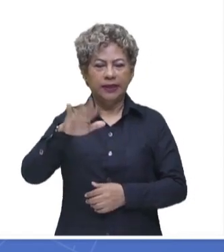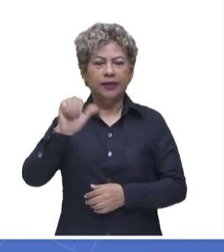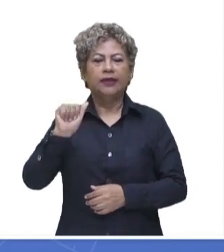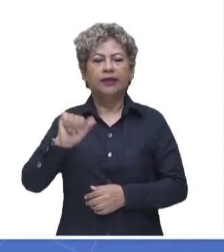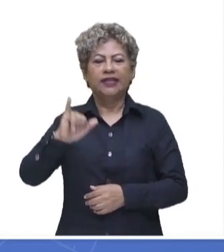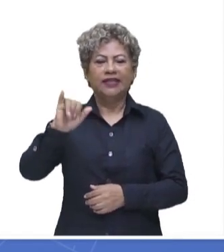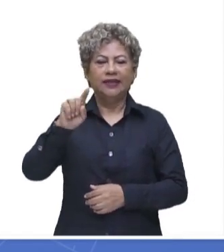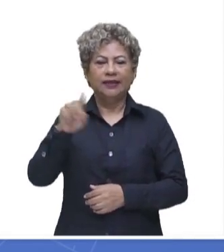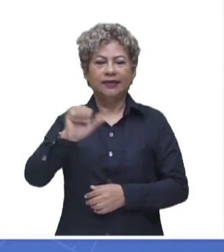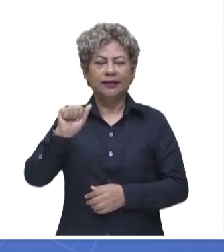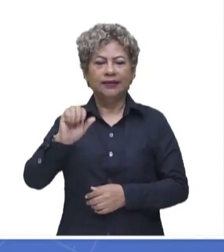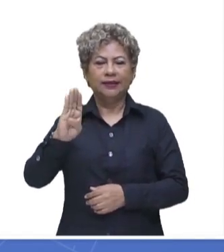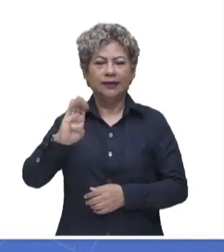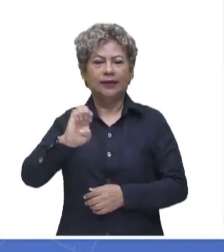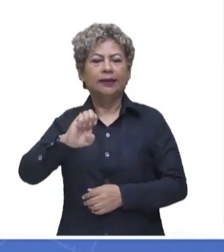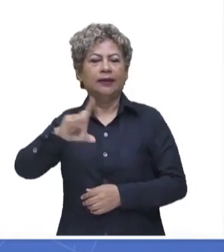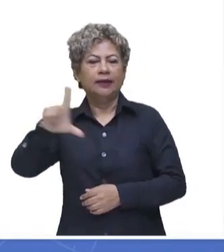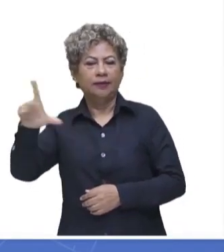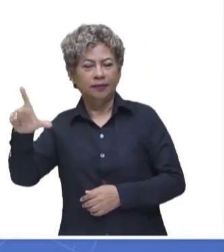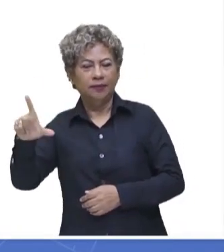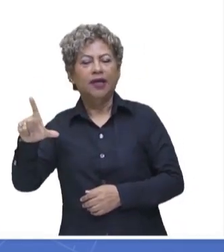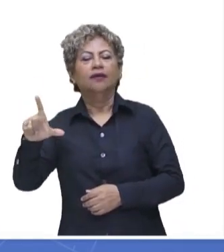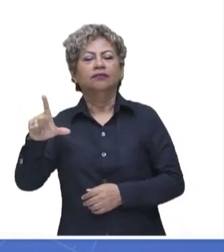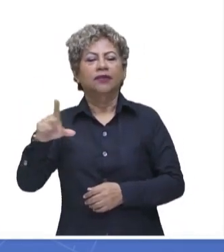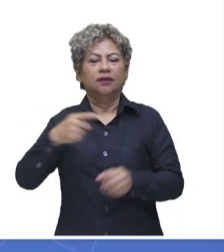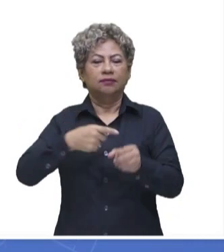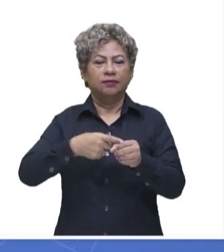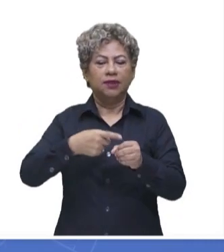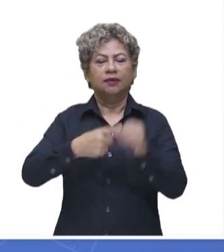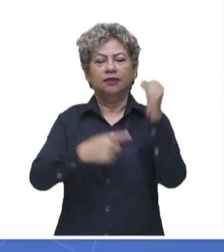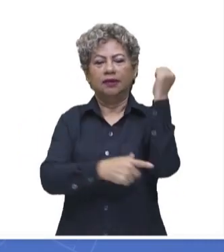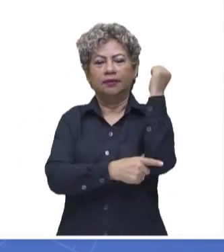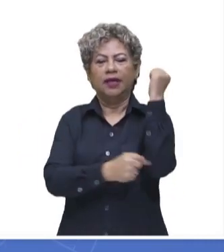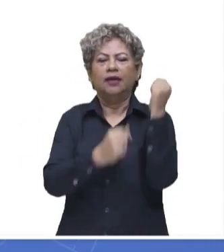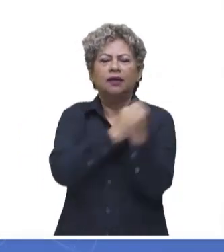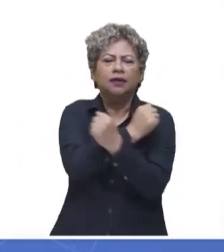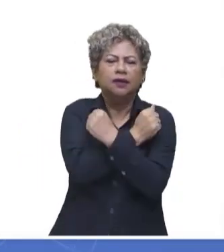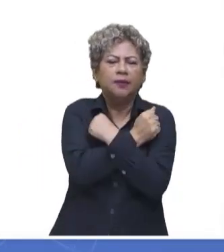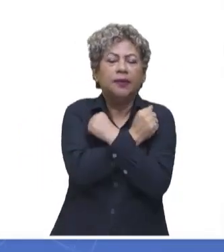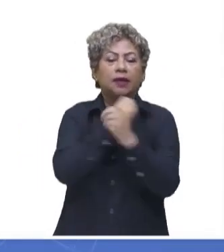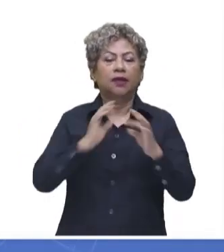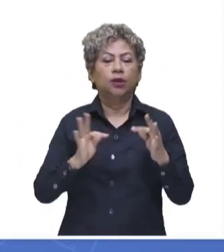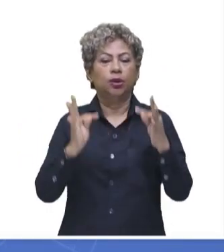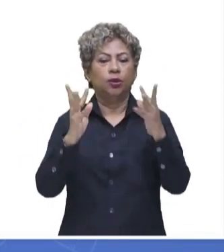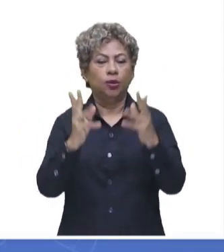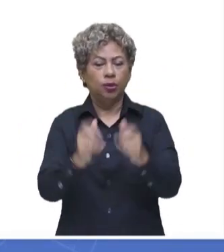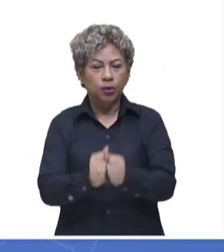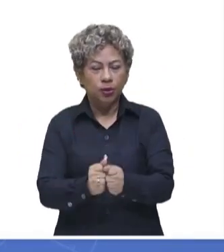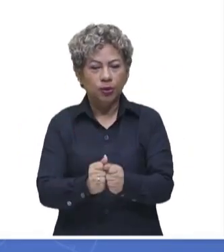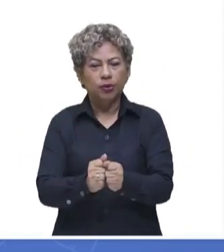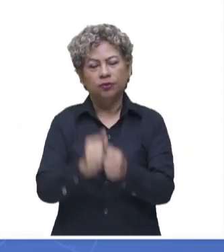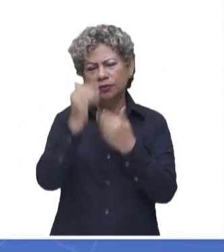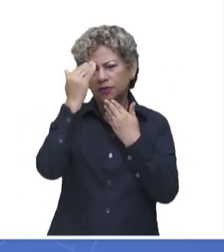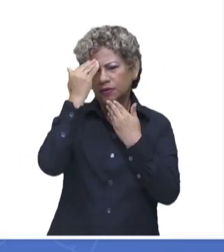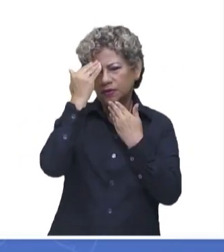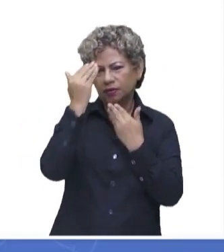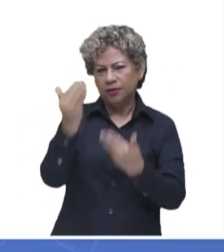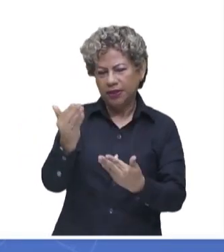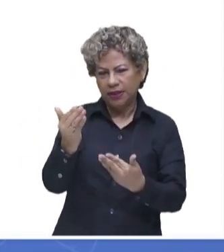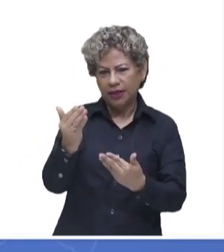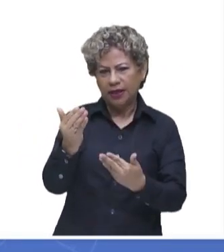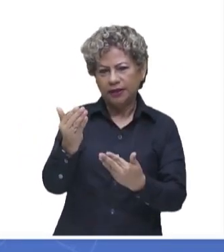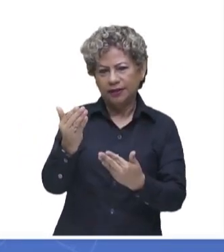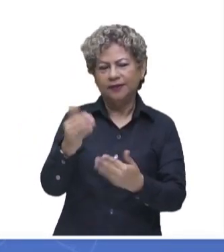Desterro e Silva de Iranduba. Abraço para todo mundo aí de Iranduba. Obrigado pela contribuição. Vamos também ver